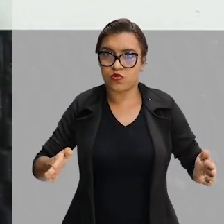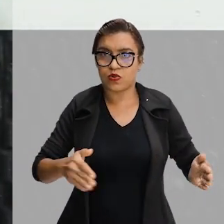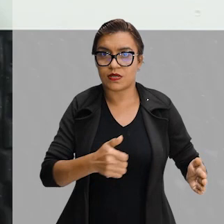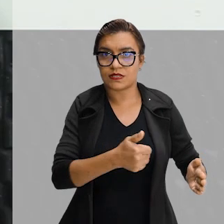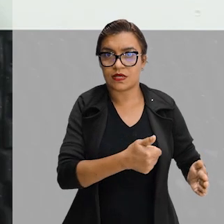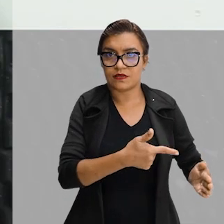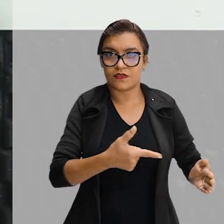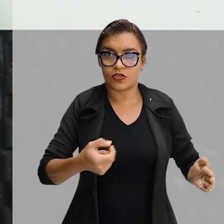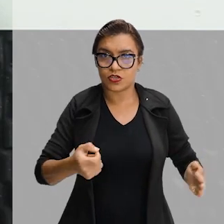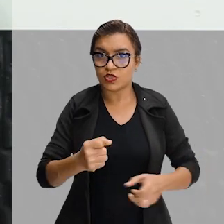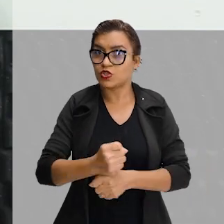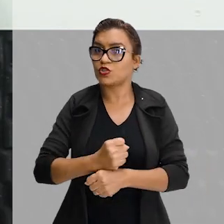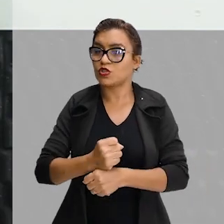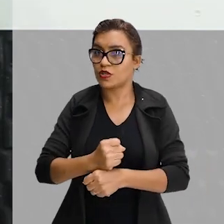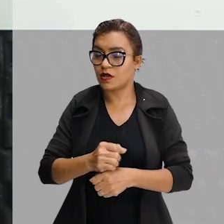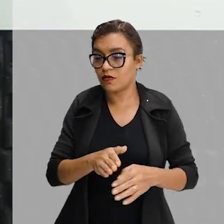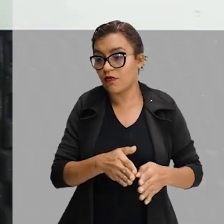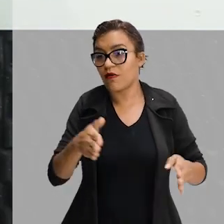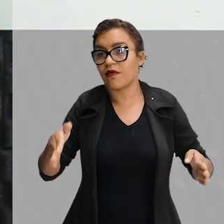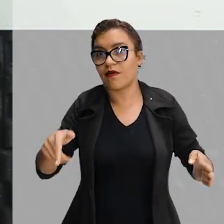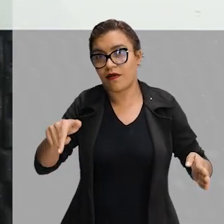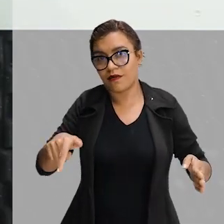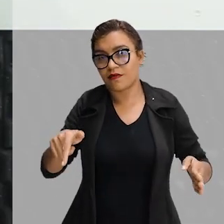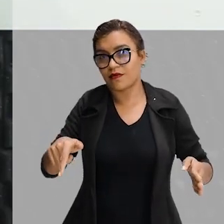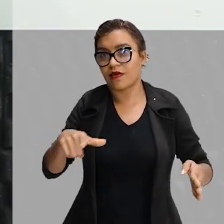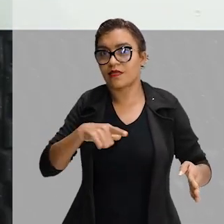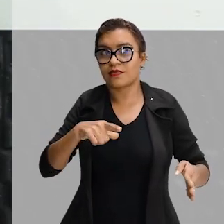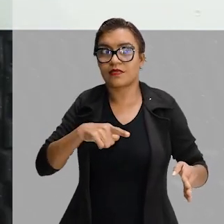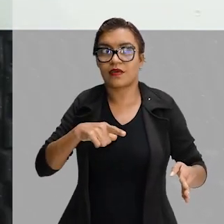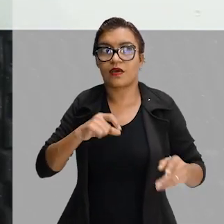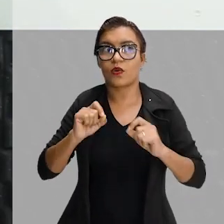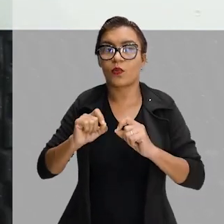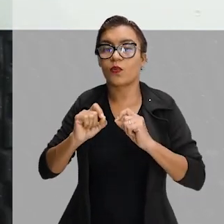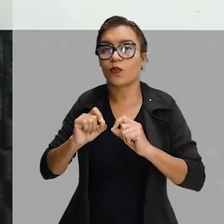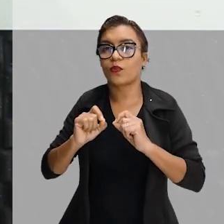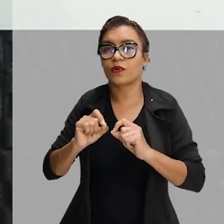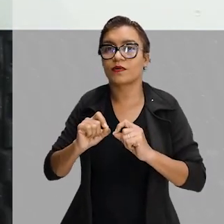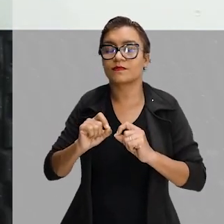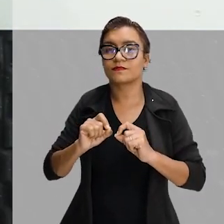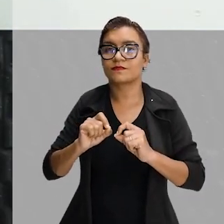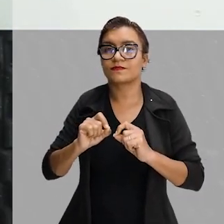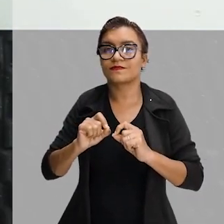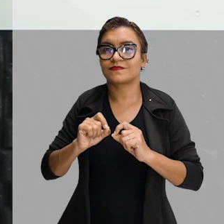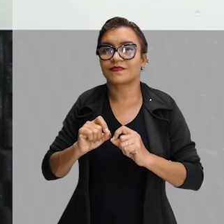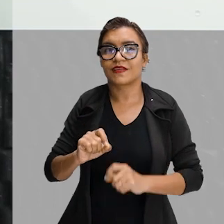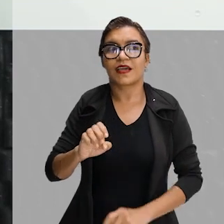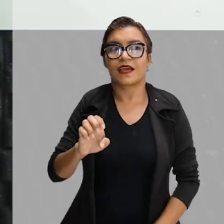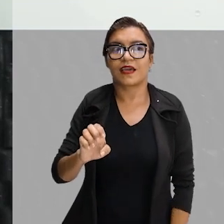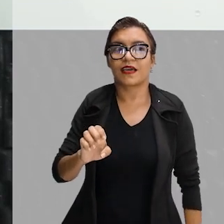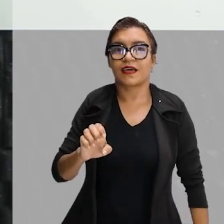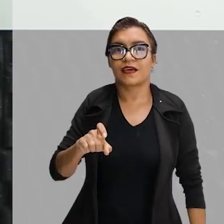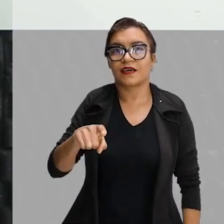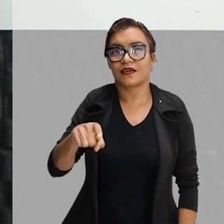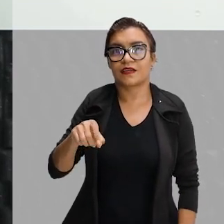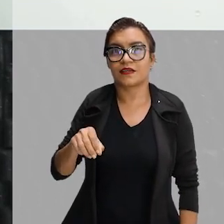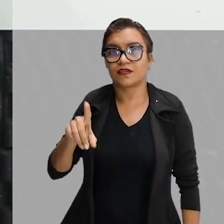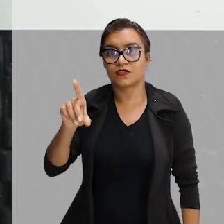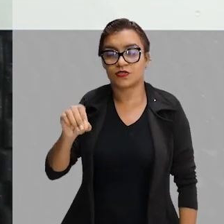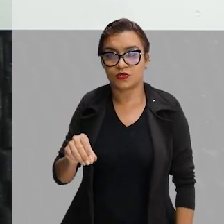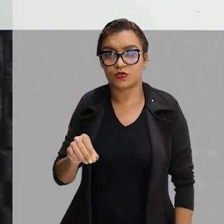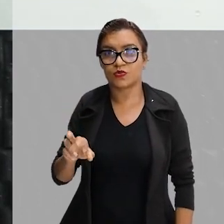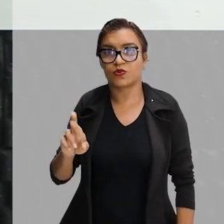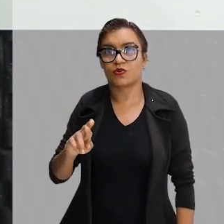anos depois, nós tivemos o quê? Um intenso êxodo rural.